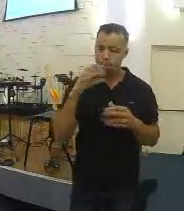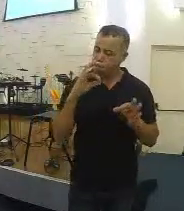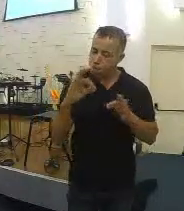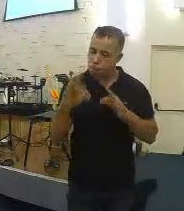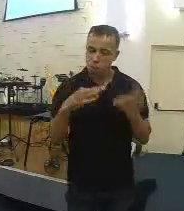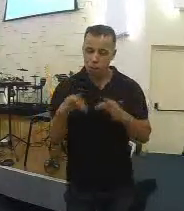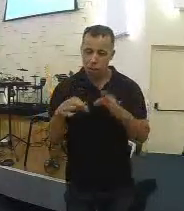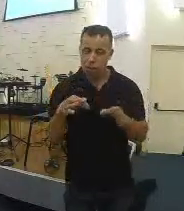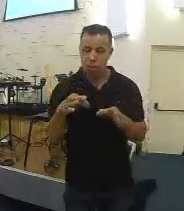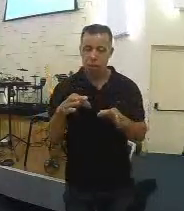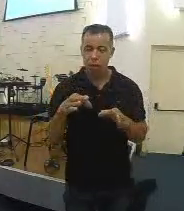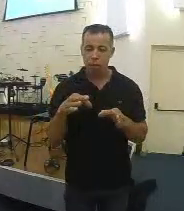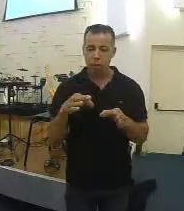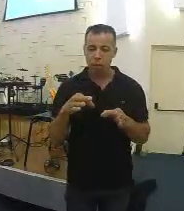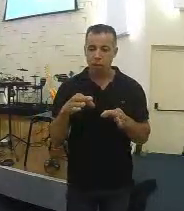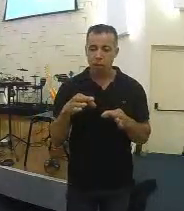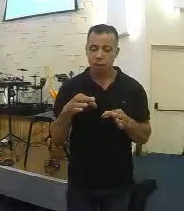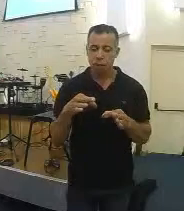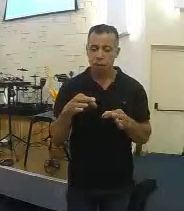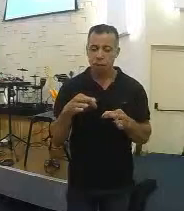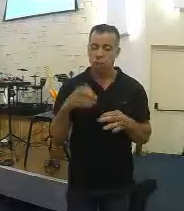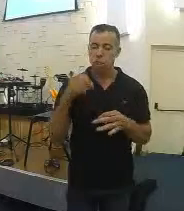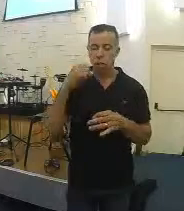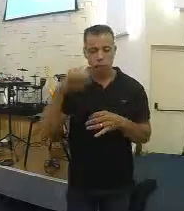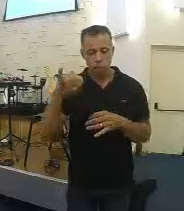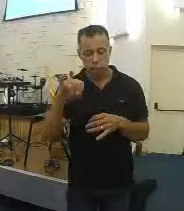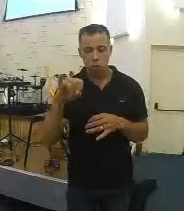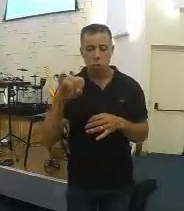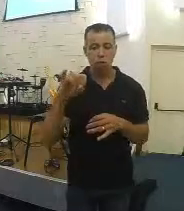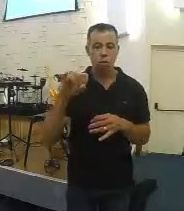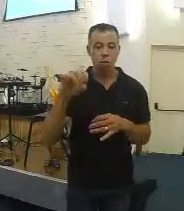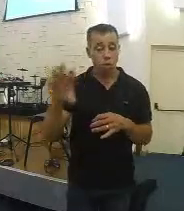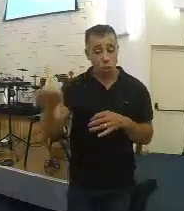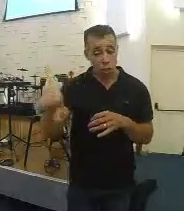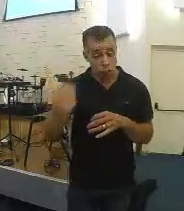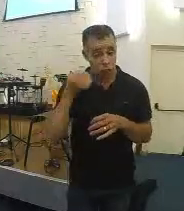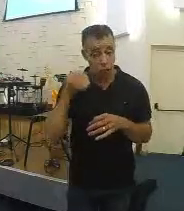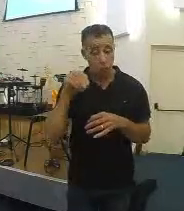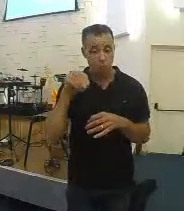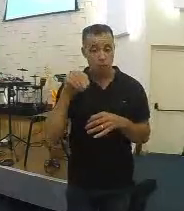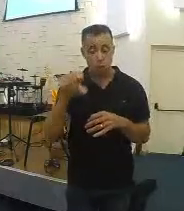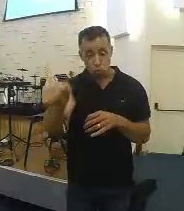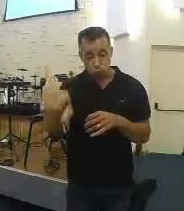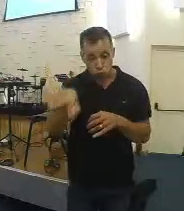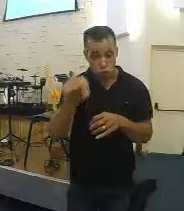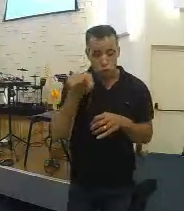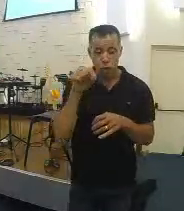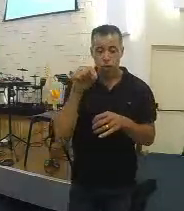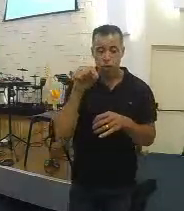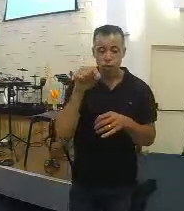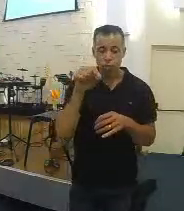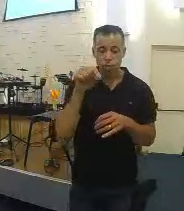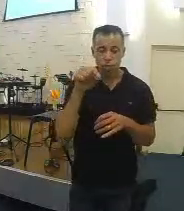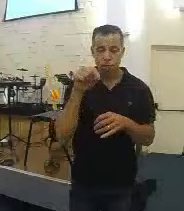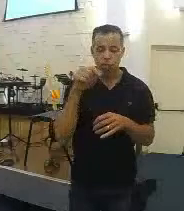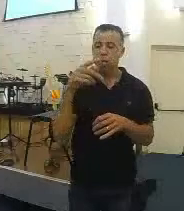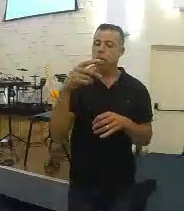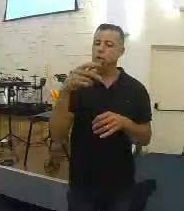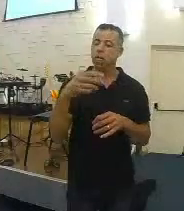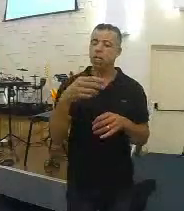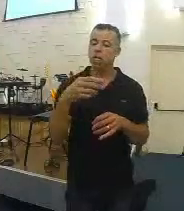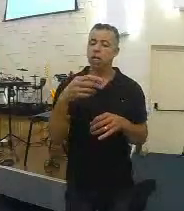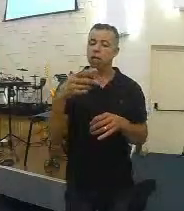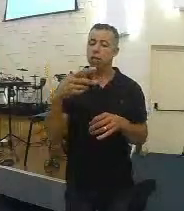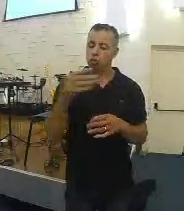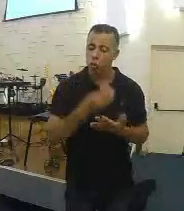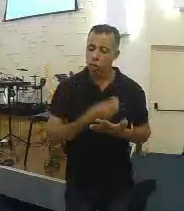a Deus. Se Deus te chamou para o ministério, honre a Deus no ministério em tempo integral. Mas se Deus te chamou para ser